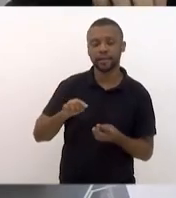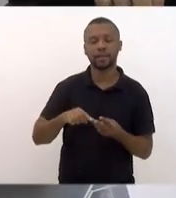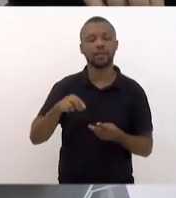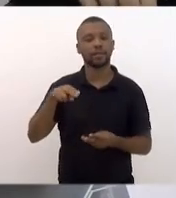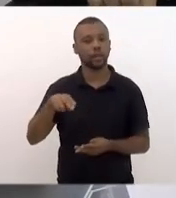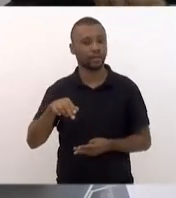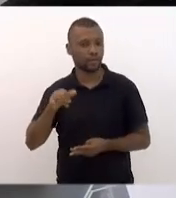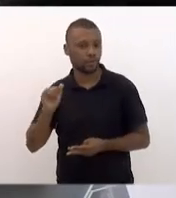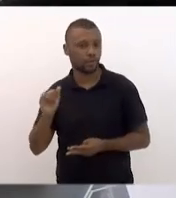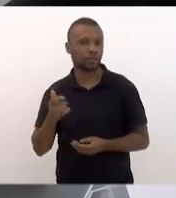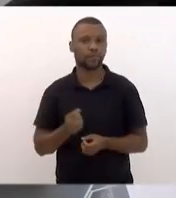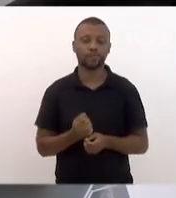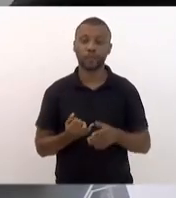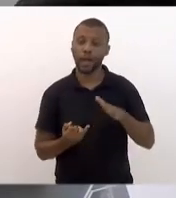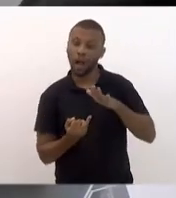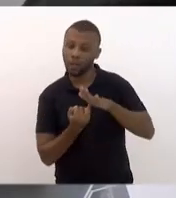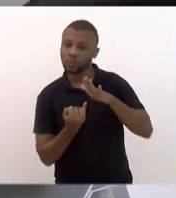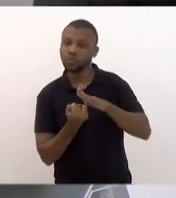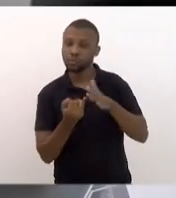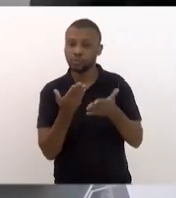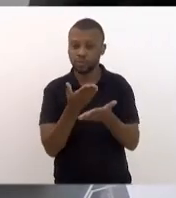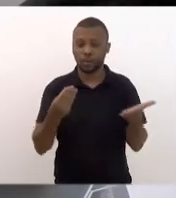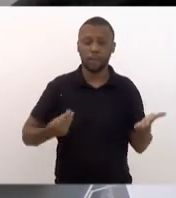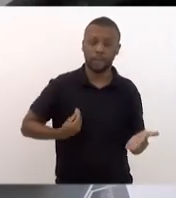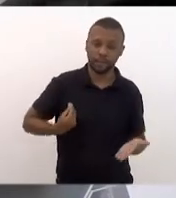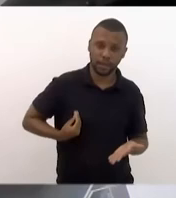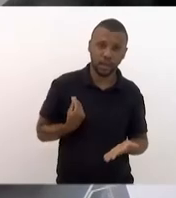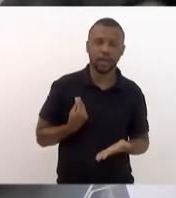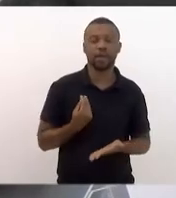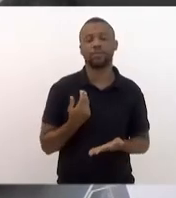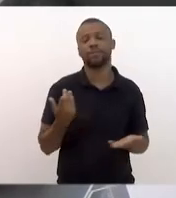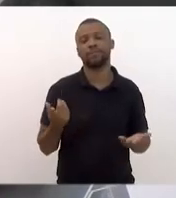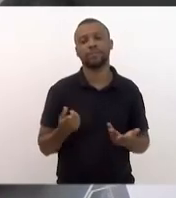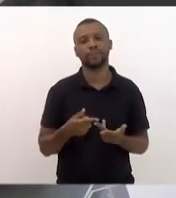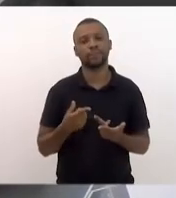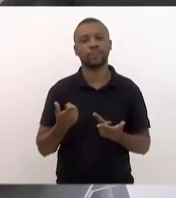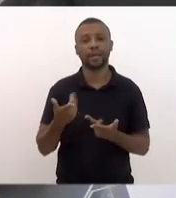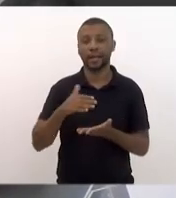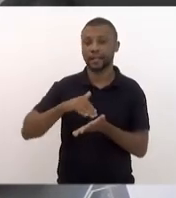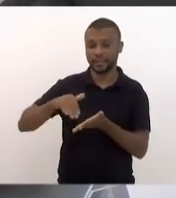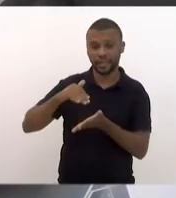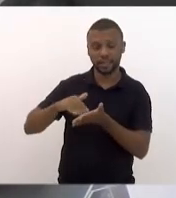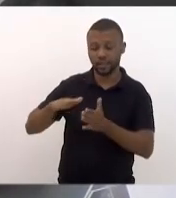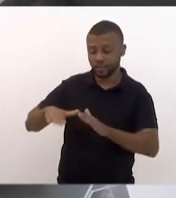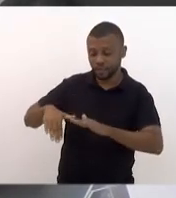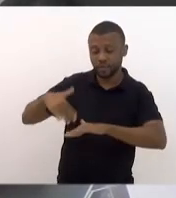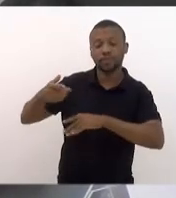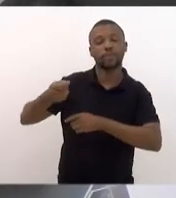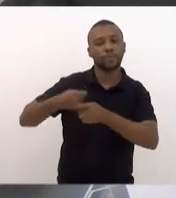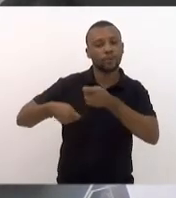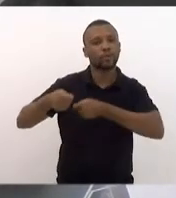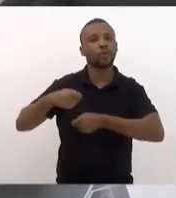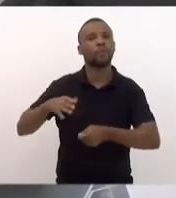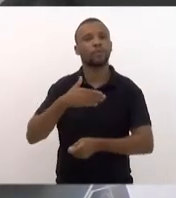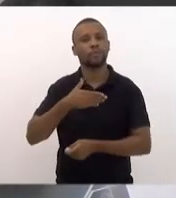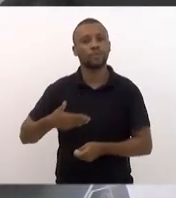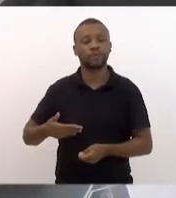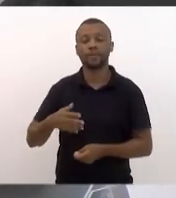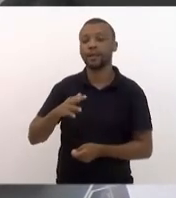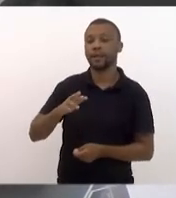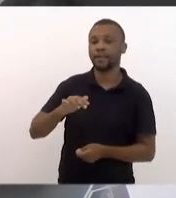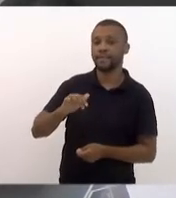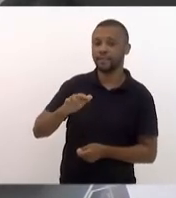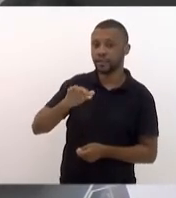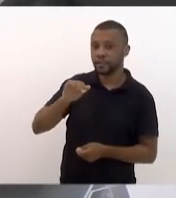agradecer ao Instituto Rio Metrópole, agradecer ao INEA, agradecer à Secretaria de Desenvolvimento Econômico do Estado, agradecer a FIRJAN, especialmente ao professor